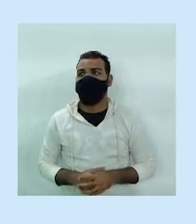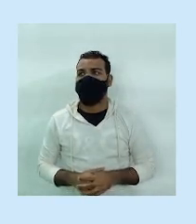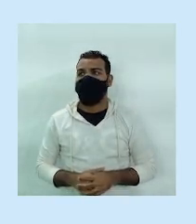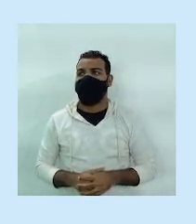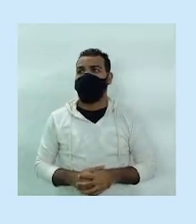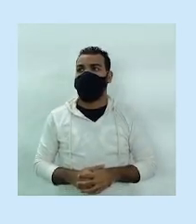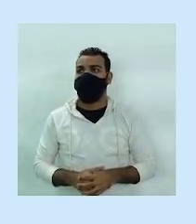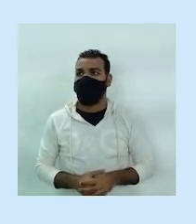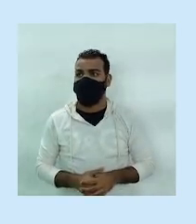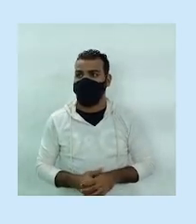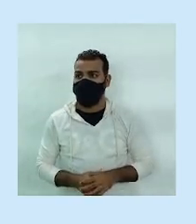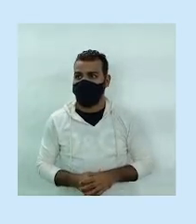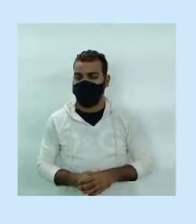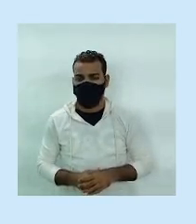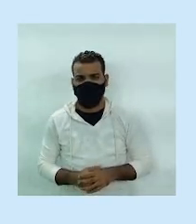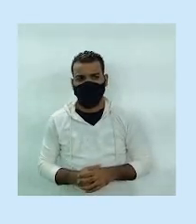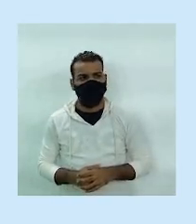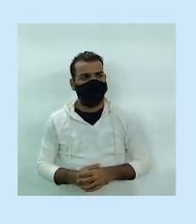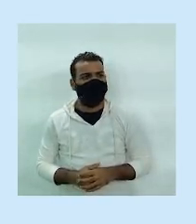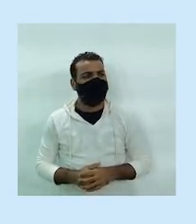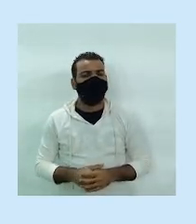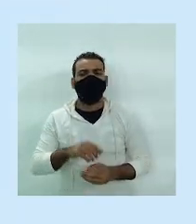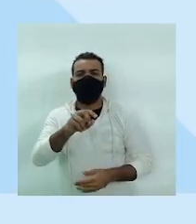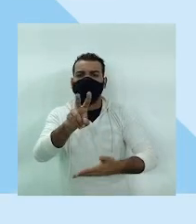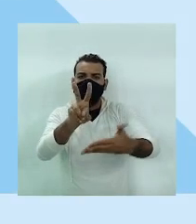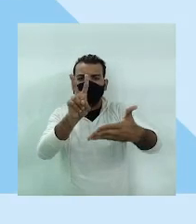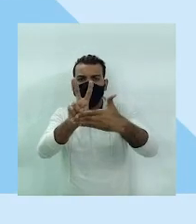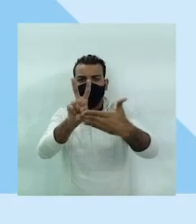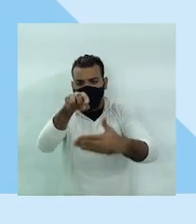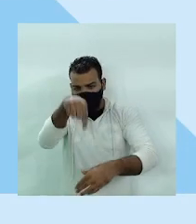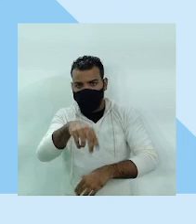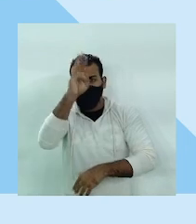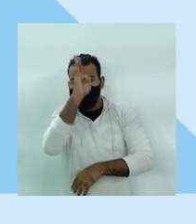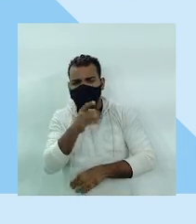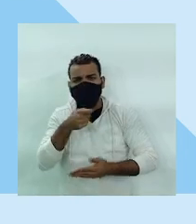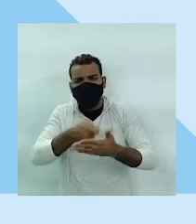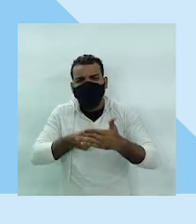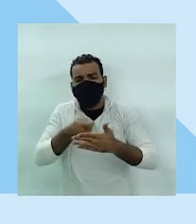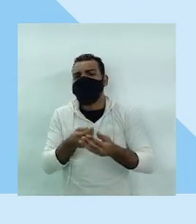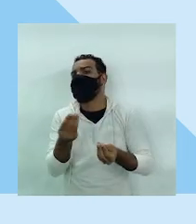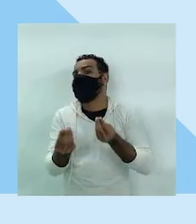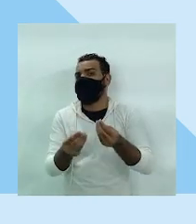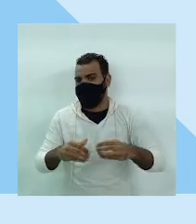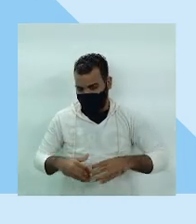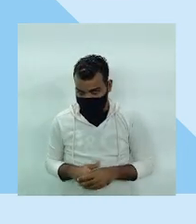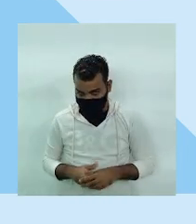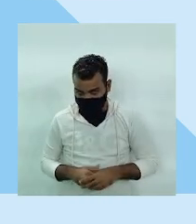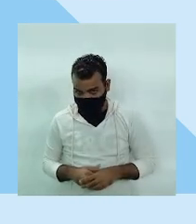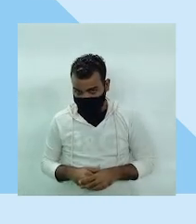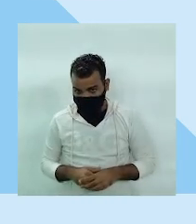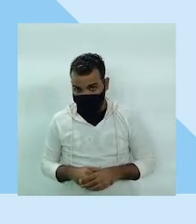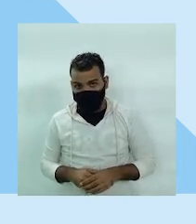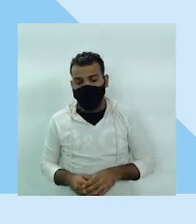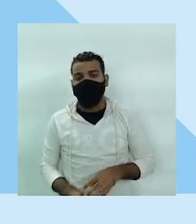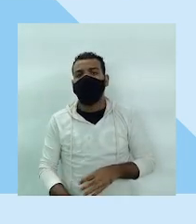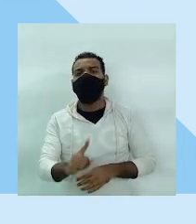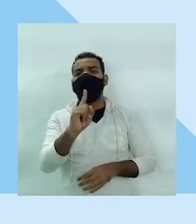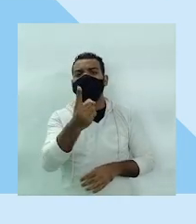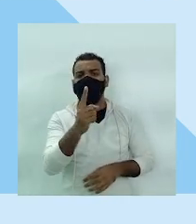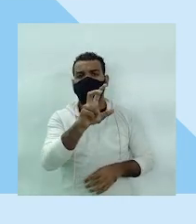que foi a resistência indígena no Brasil? Então, a partir de